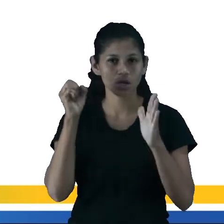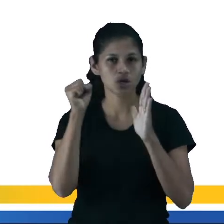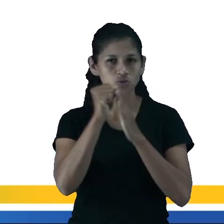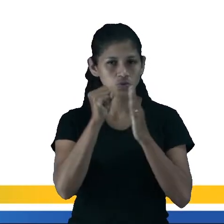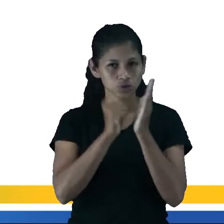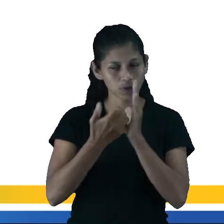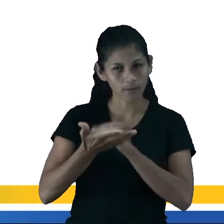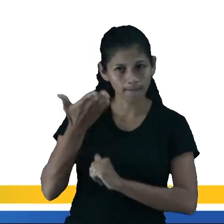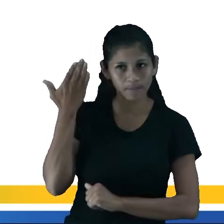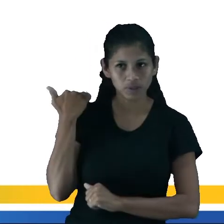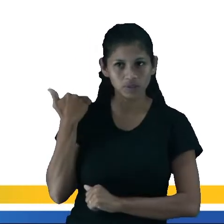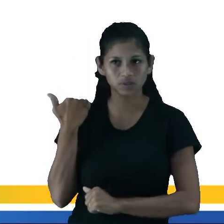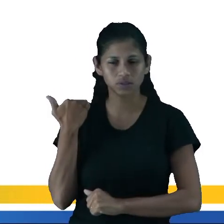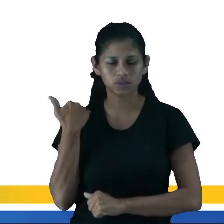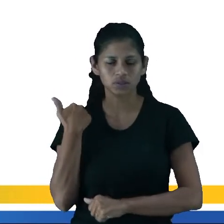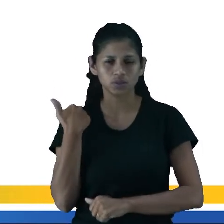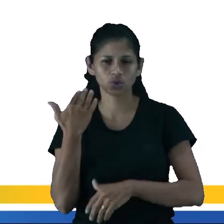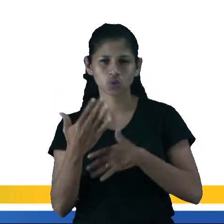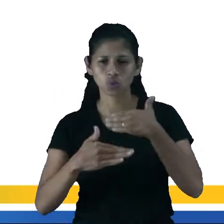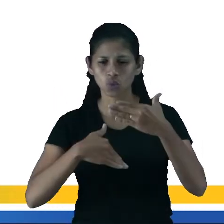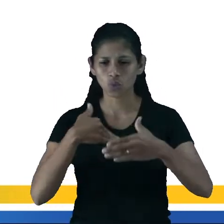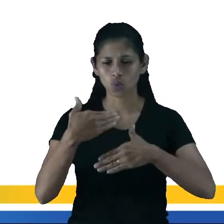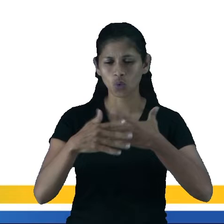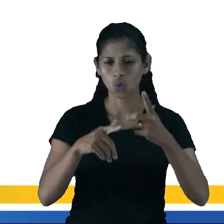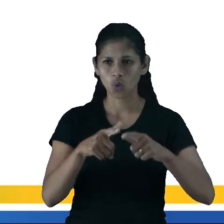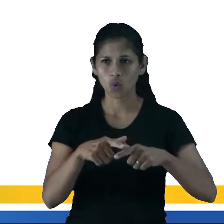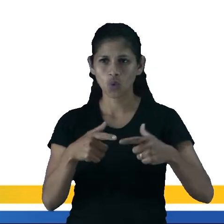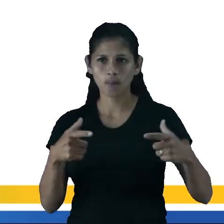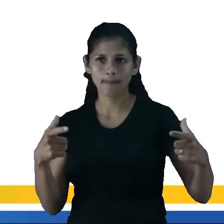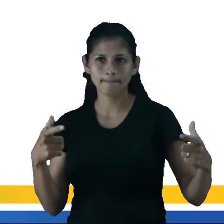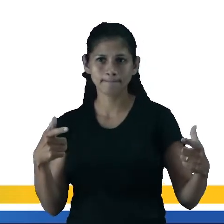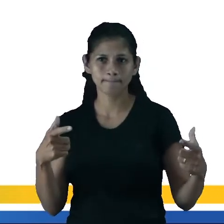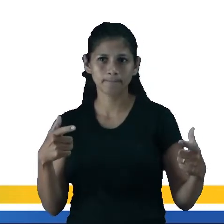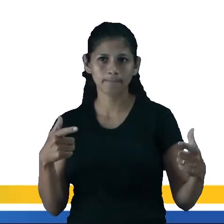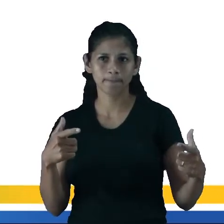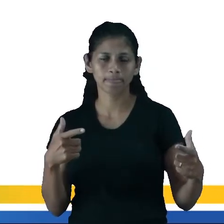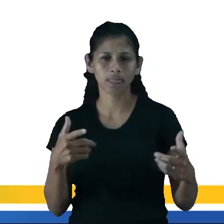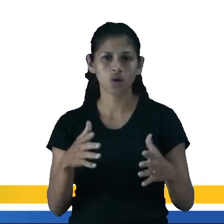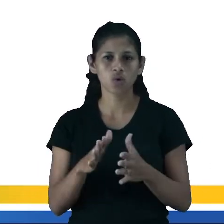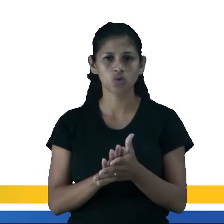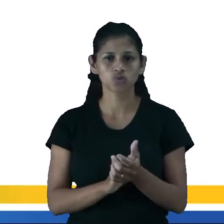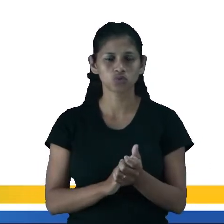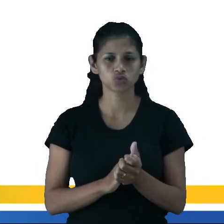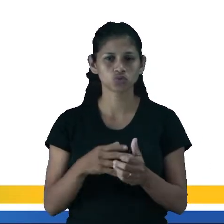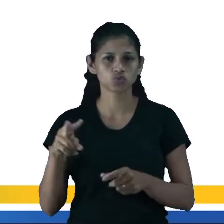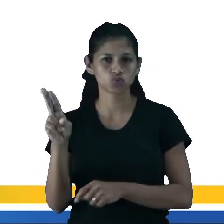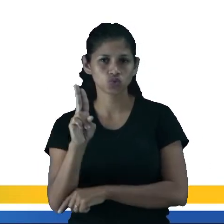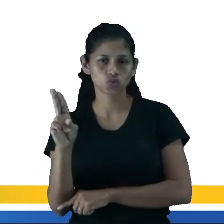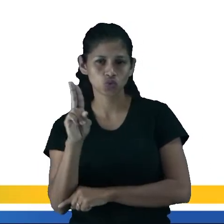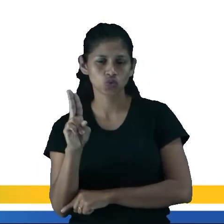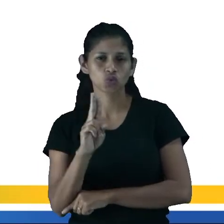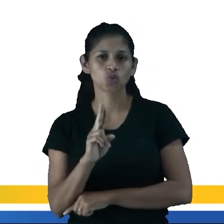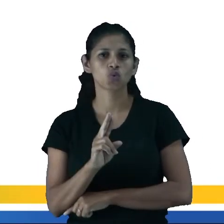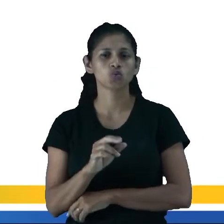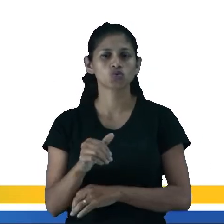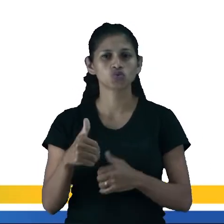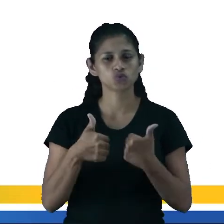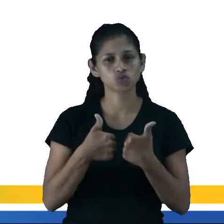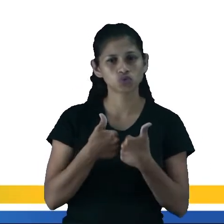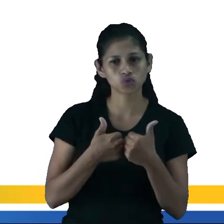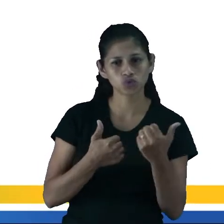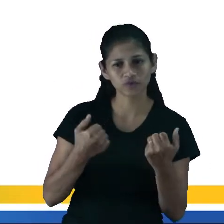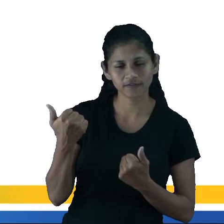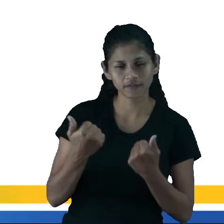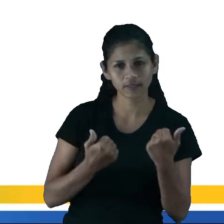quando o processo intenso de urbanização se associou ao aumento do uso de veículos motorizados,